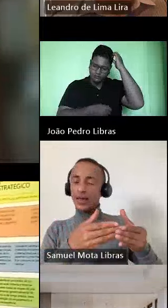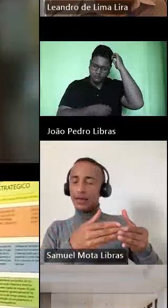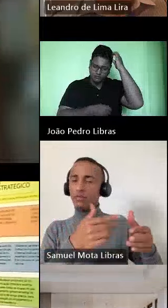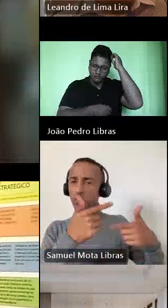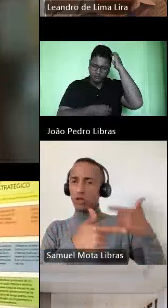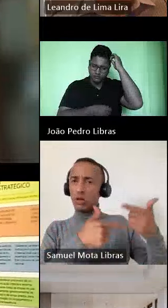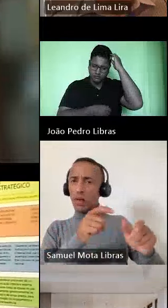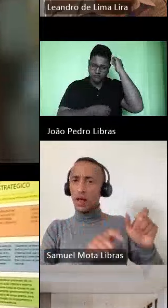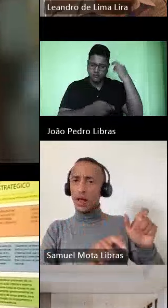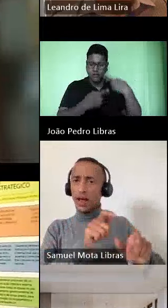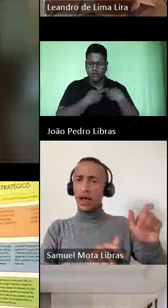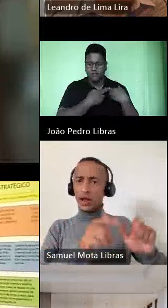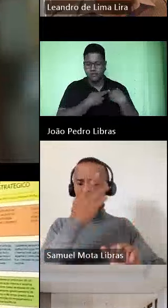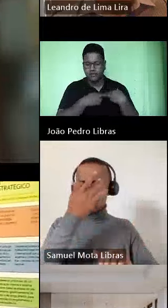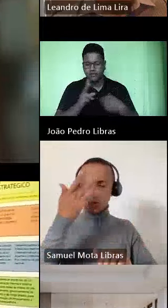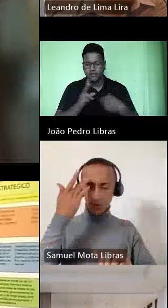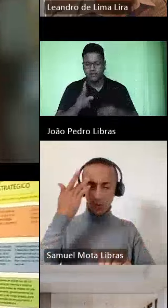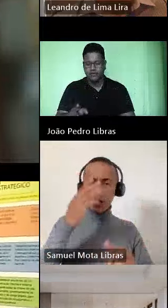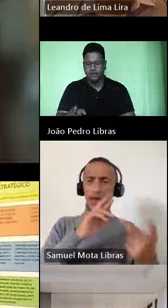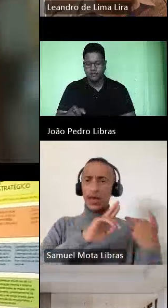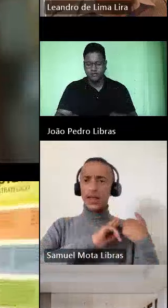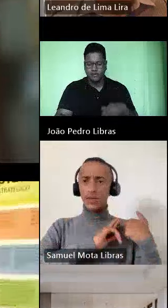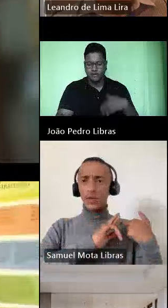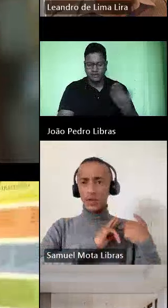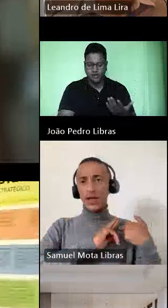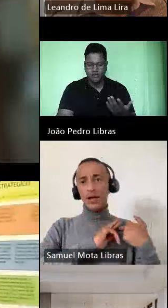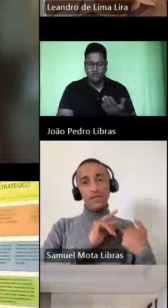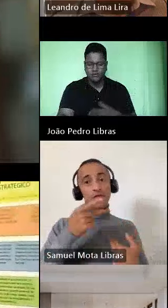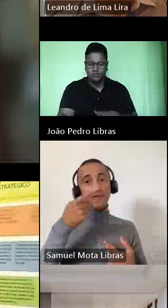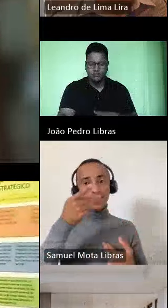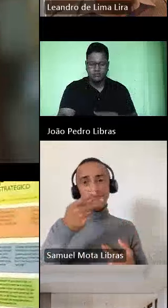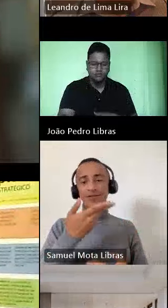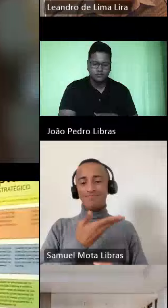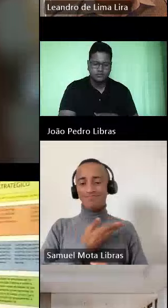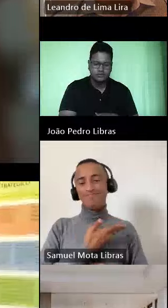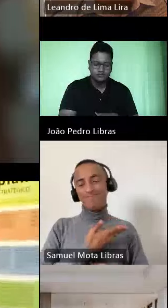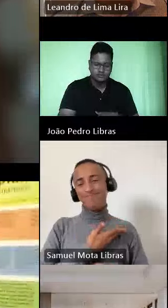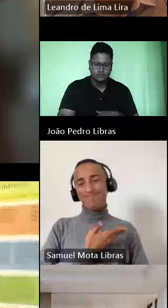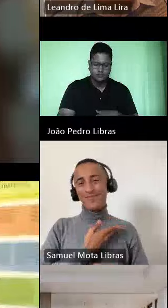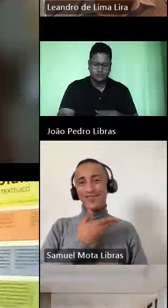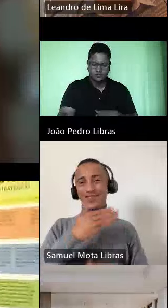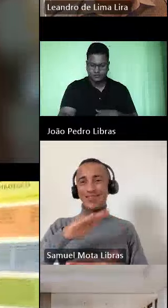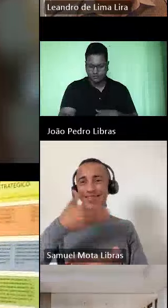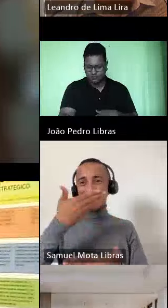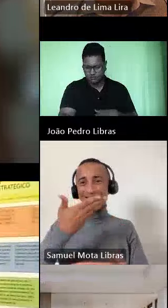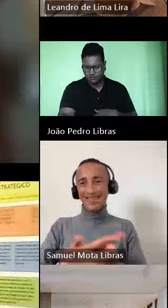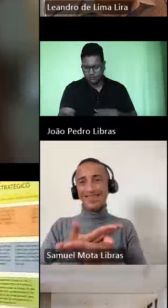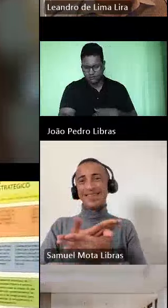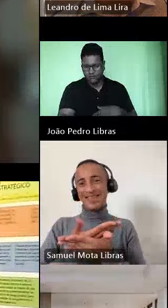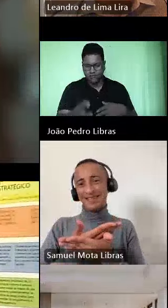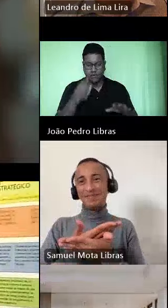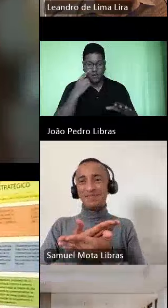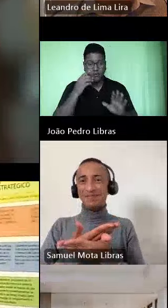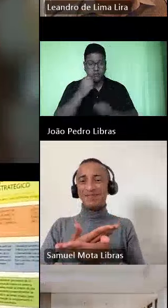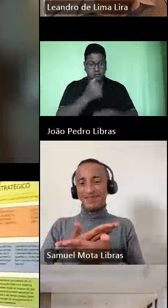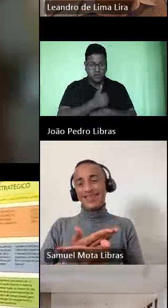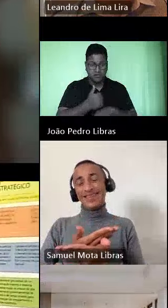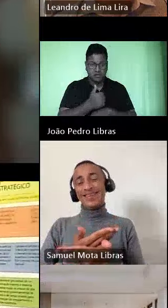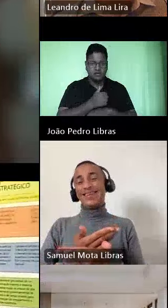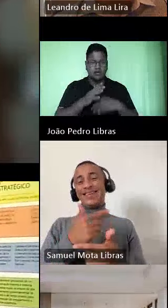falo são os os meus companheiros de de crença no planejamento né de profissão de fé aqui